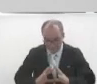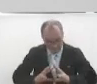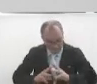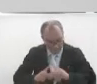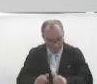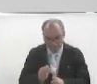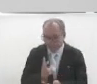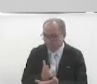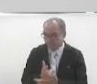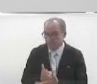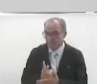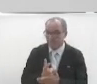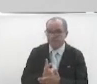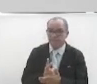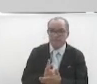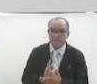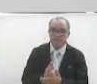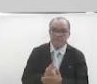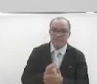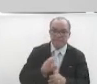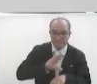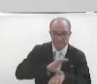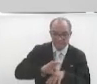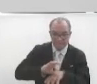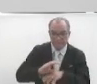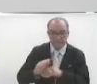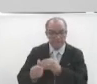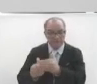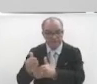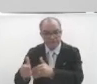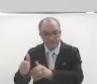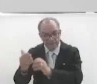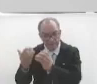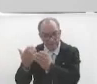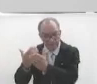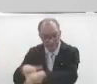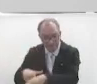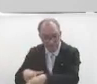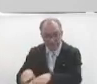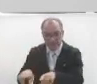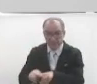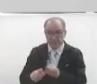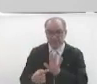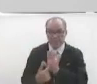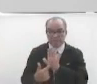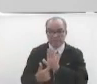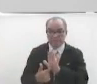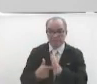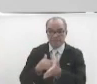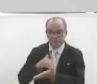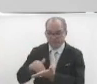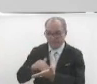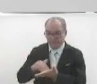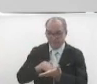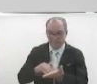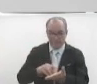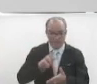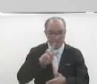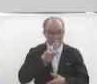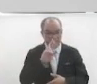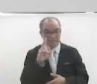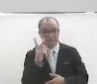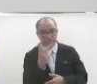de atividades-meio da carreira da educação desde que apresentem a secretaria de gestão as